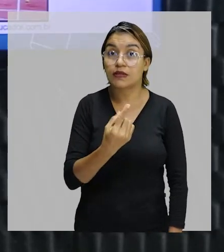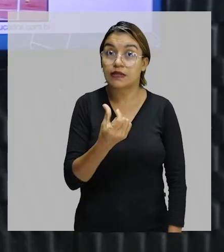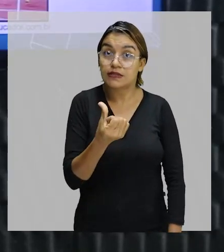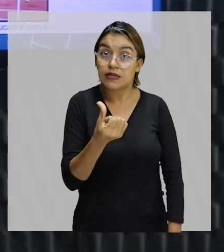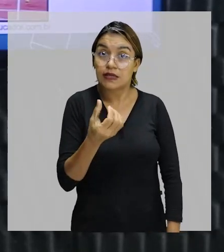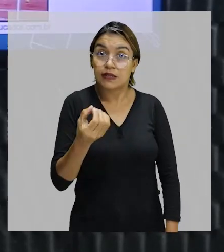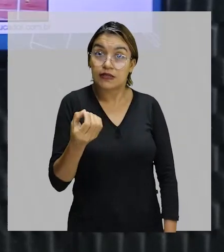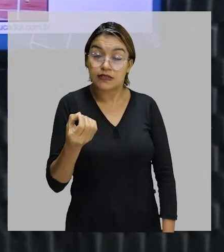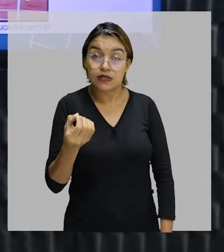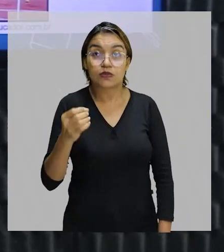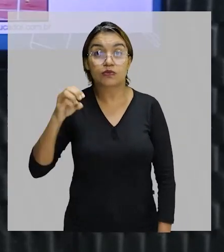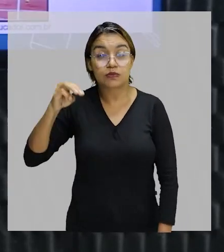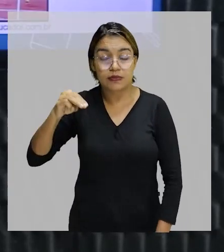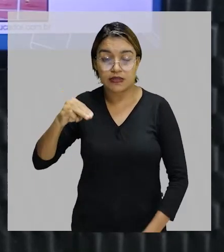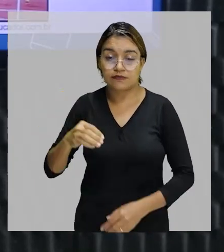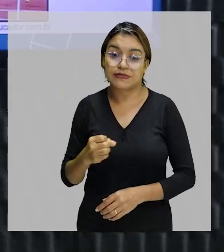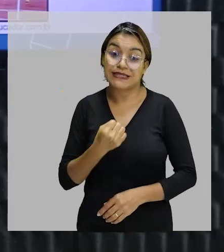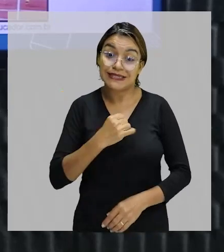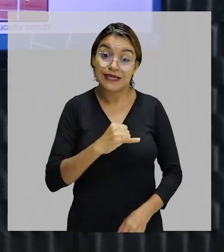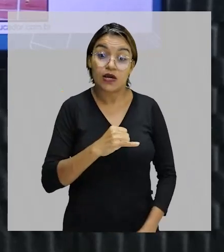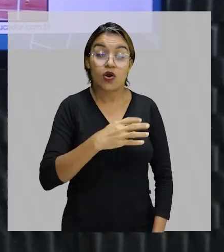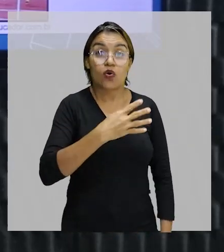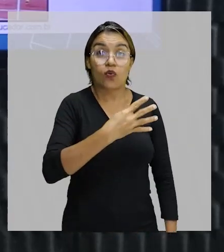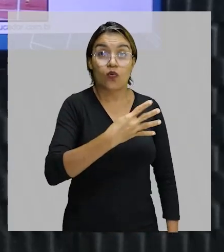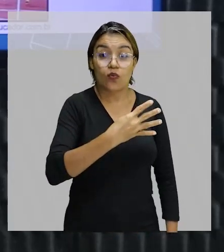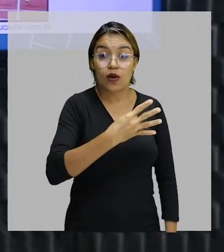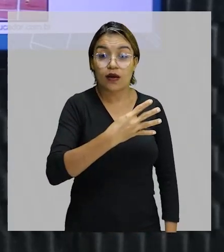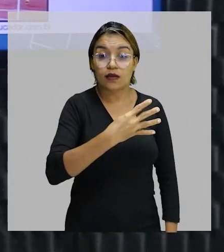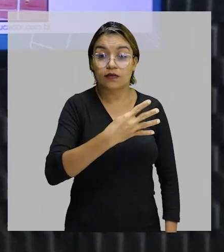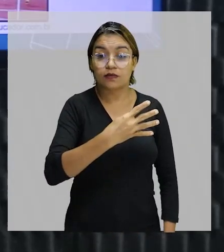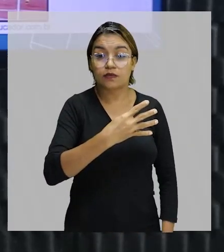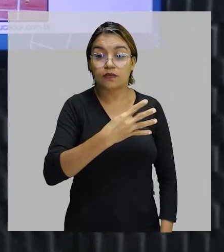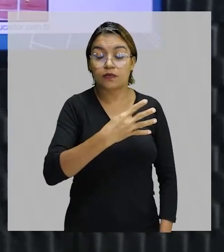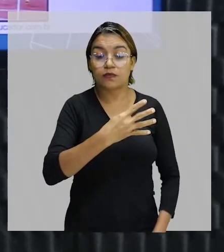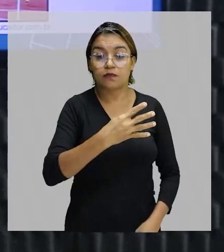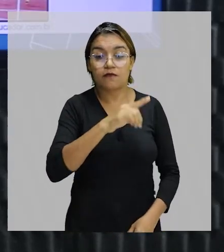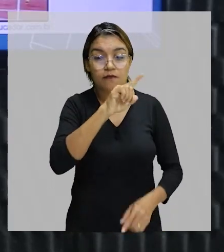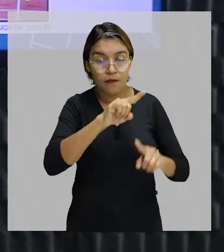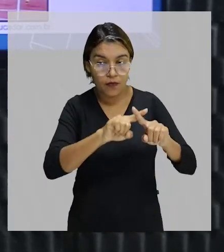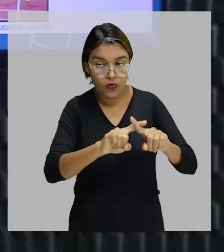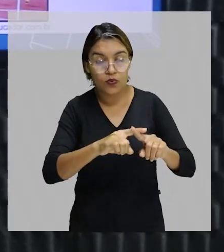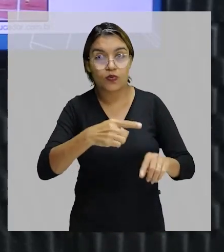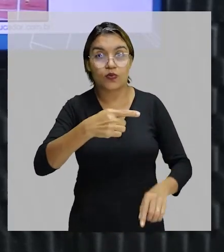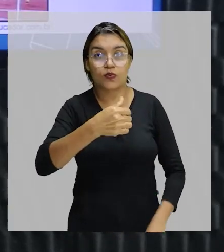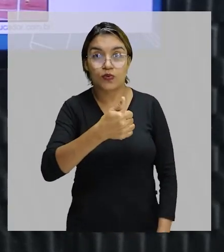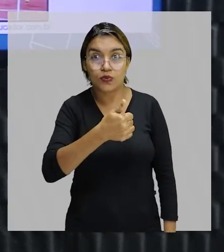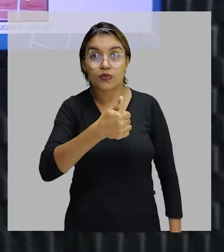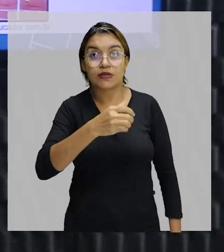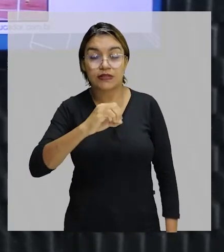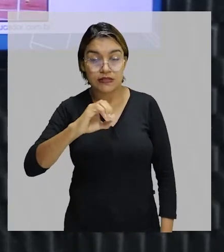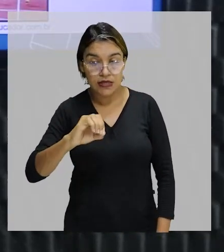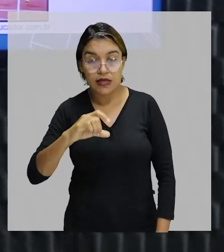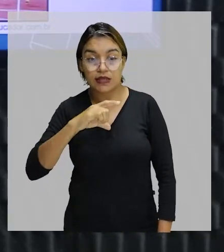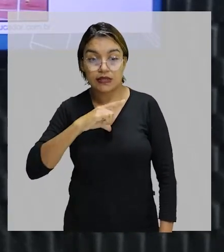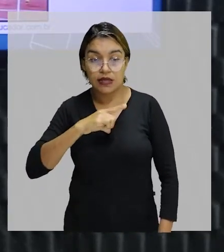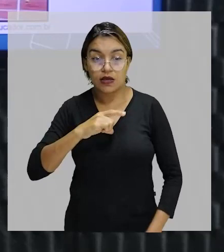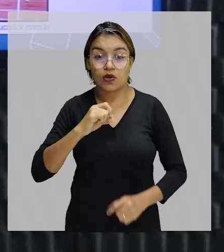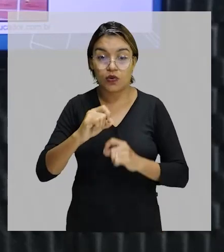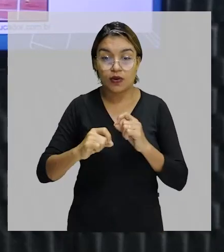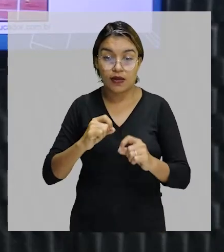vocês, se o 4 por 100 tem um total de 400 metros, esse revezamento